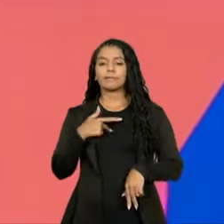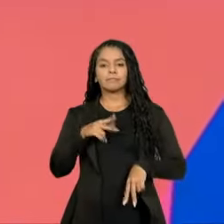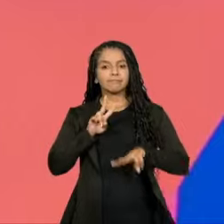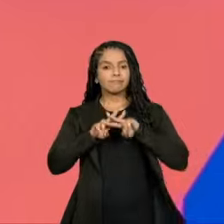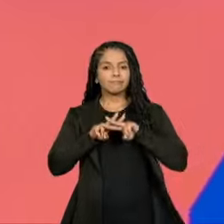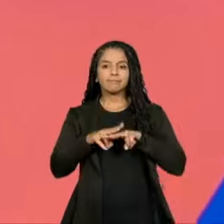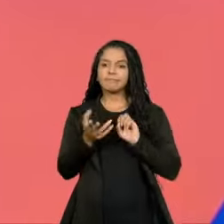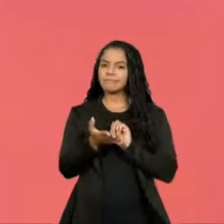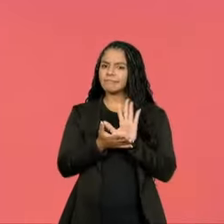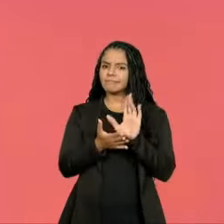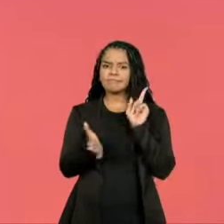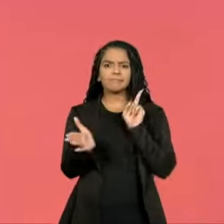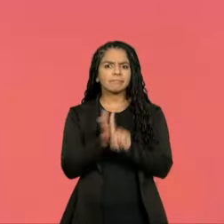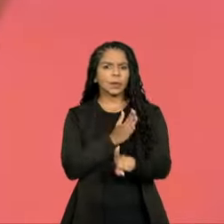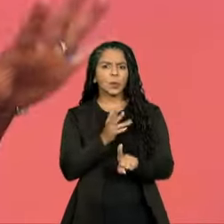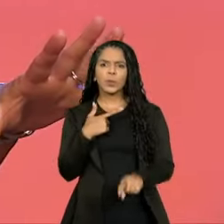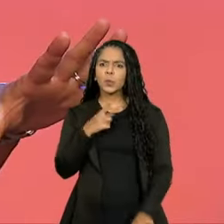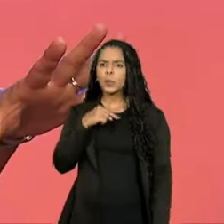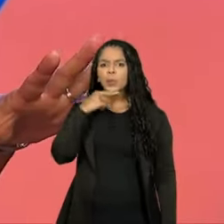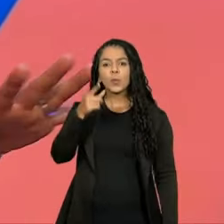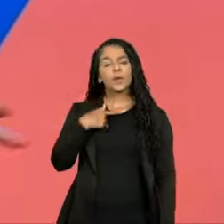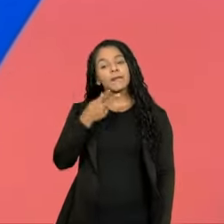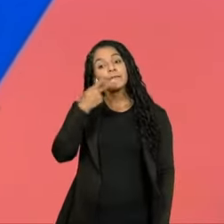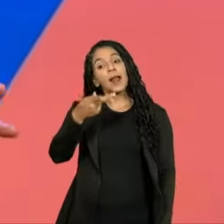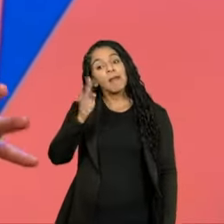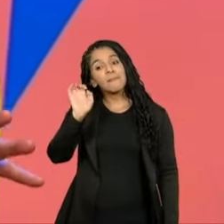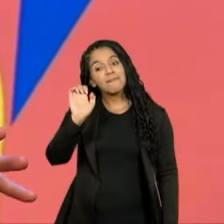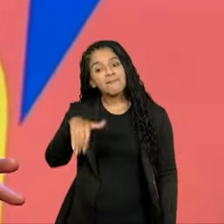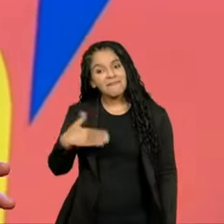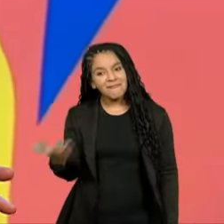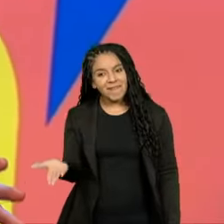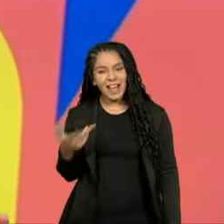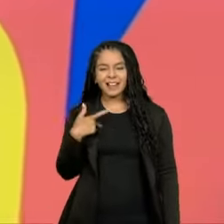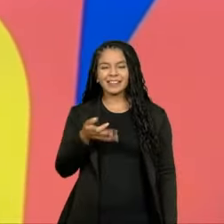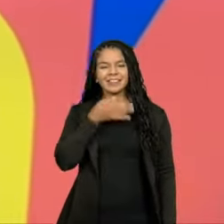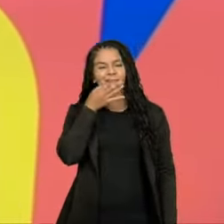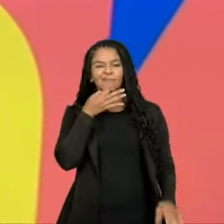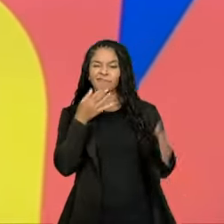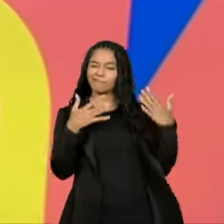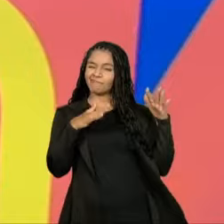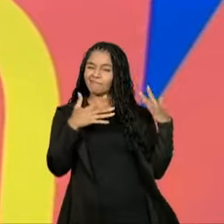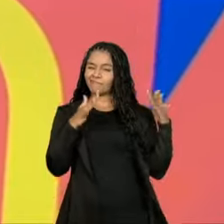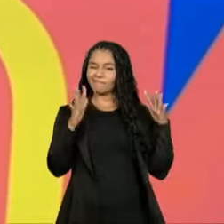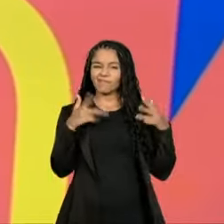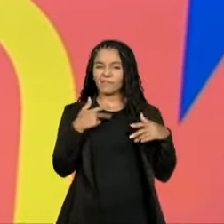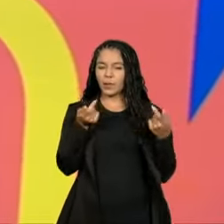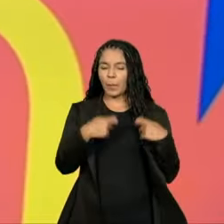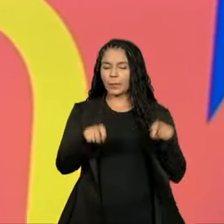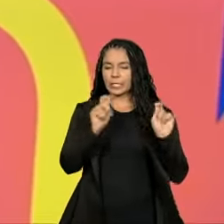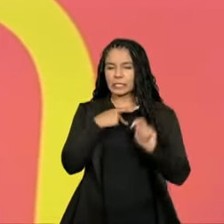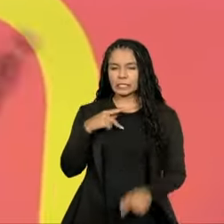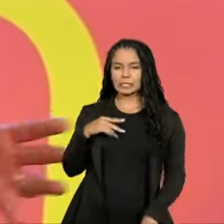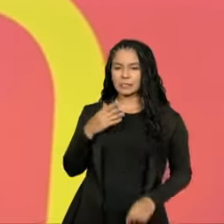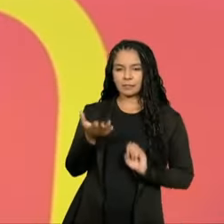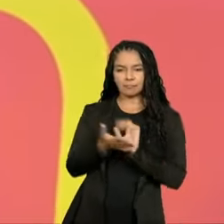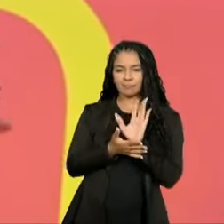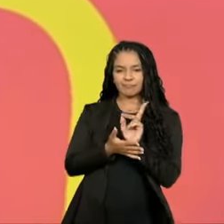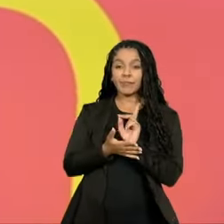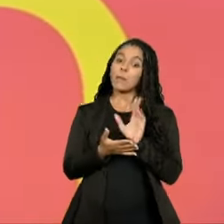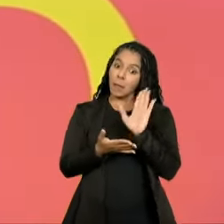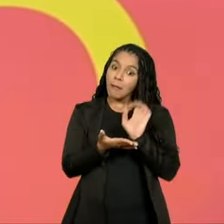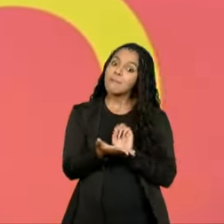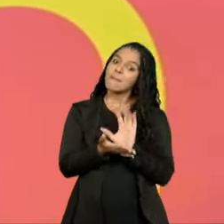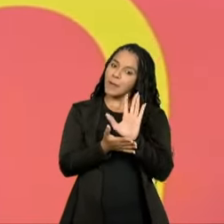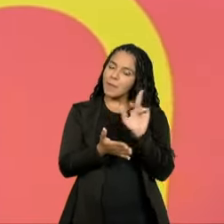tirar dúvidas, elogiar. Tá, elogiar. Crítica, você não precisa falar nada, não. Mas manda, assim,